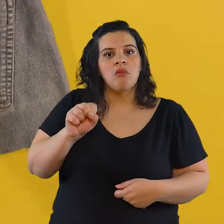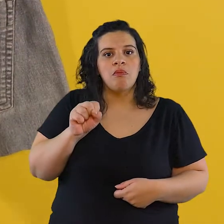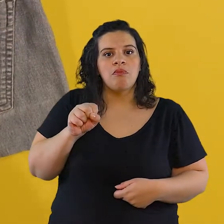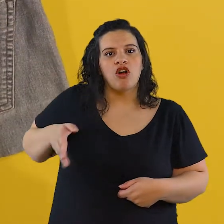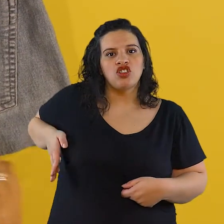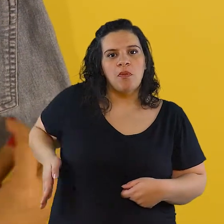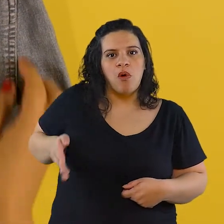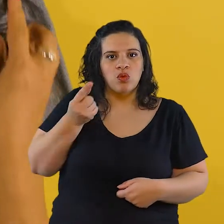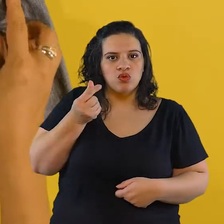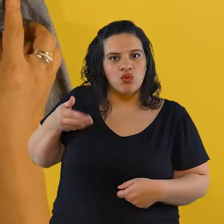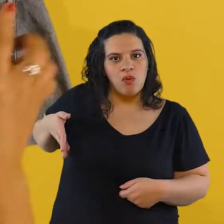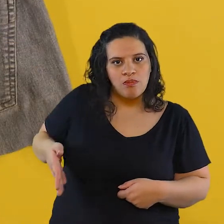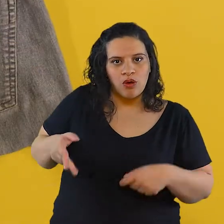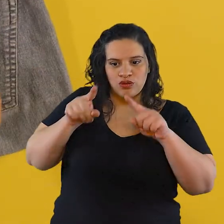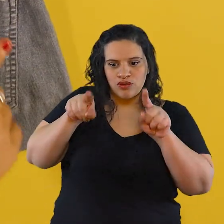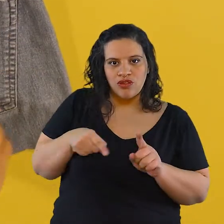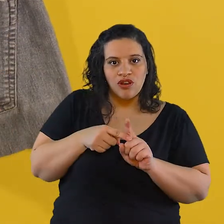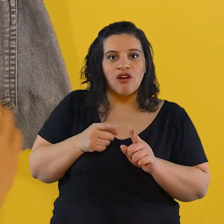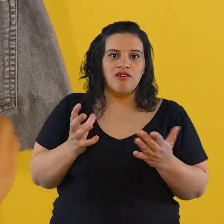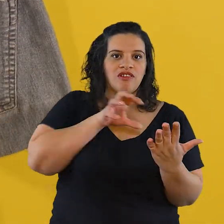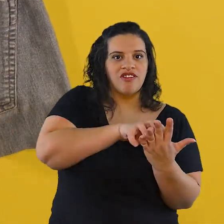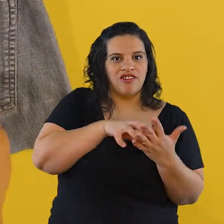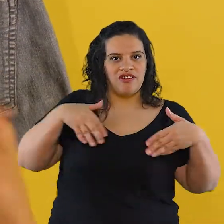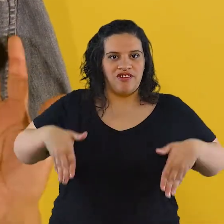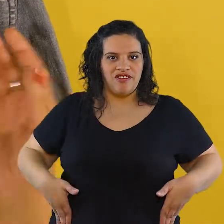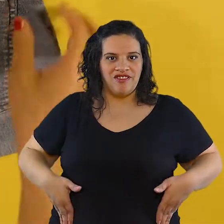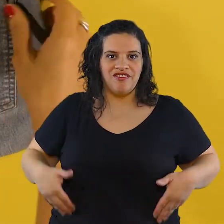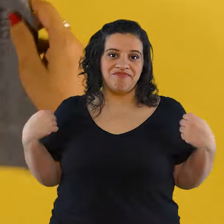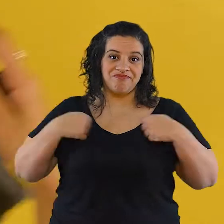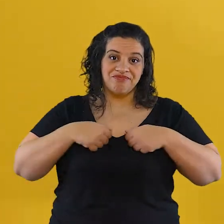gente também reaproveita o bolso, porque aí eu posso aplicar esse bolso na